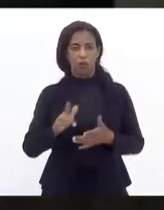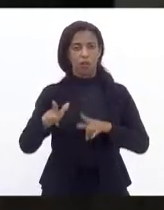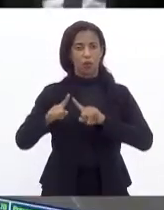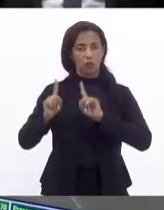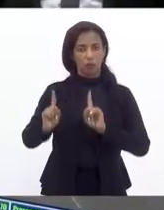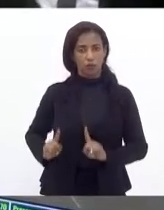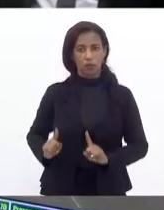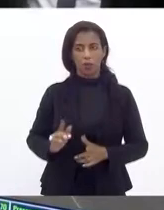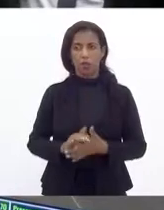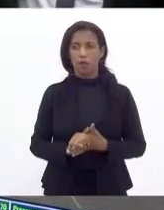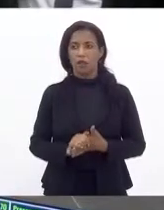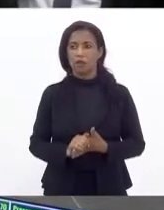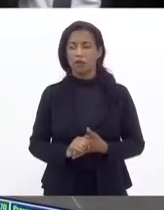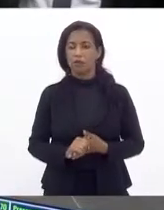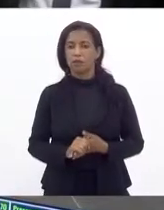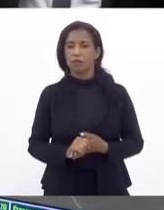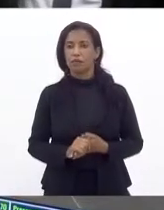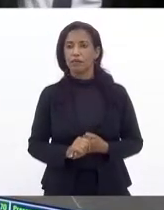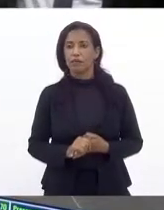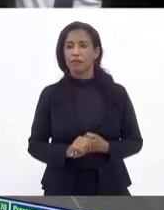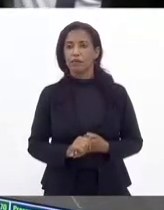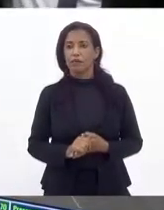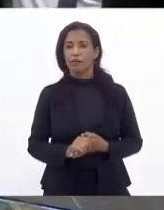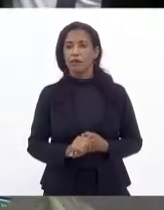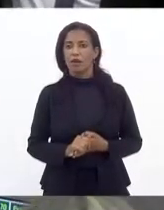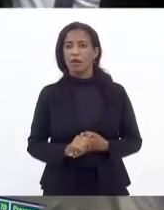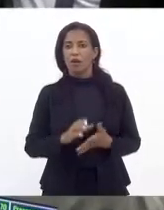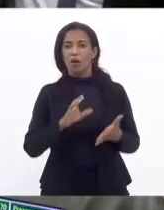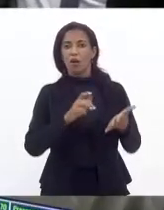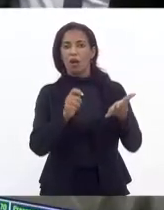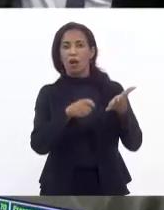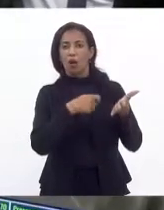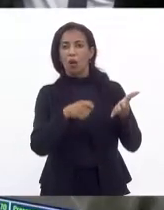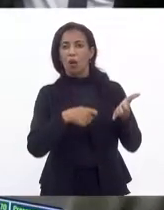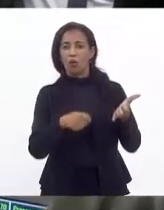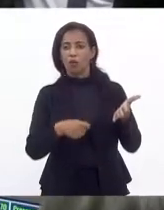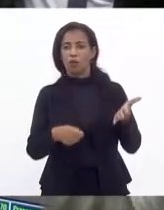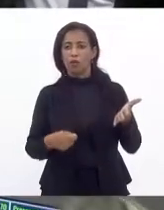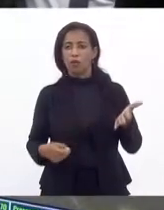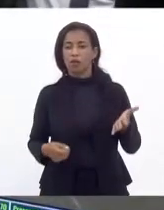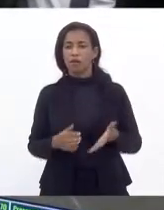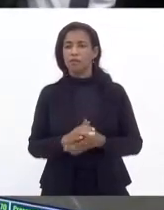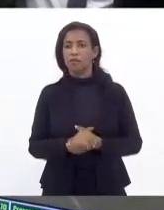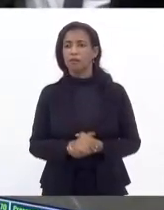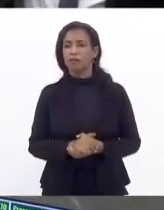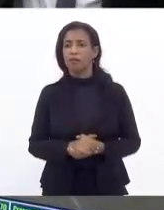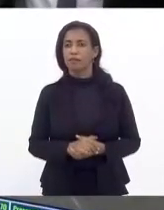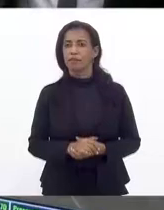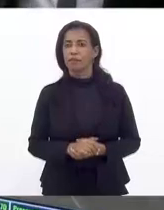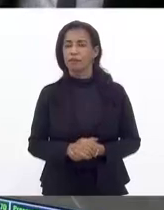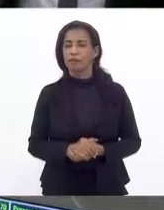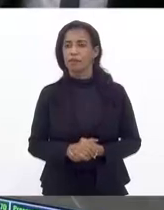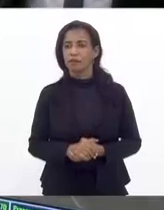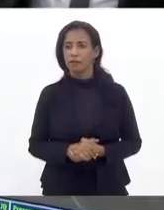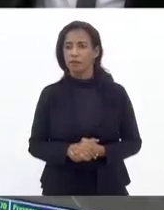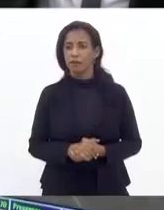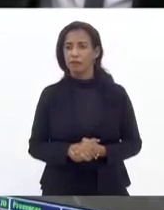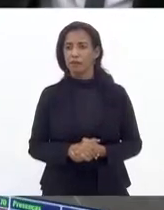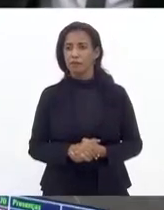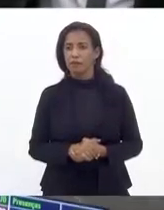servidores. Sérgio Fernandes. Deputada, Sérgio Fernandes, indicação.